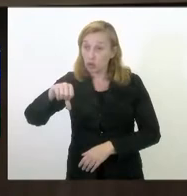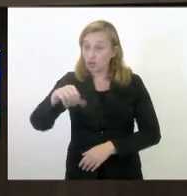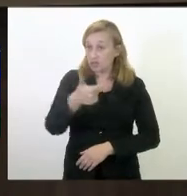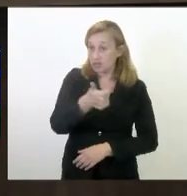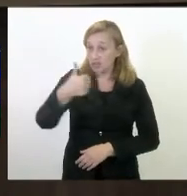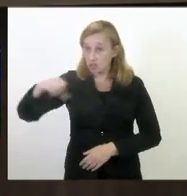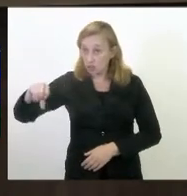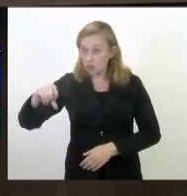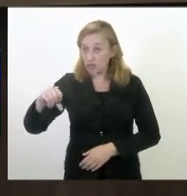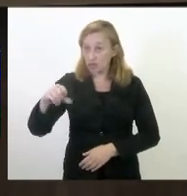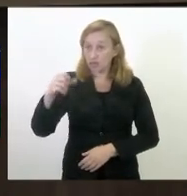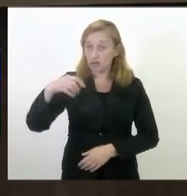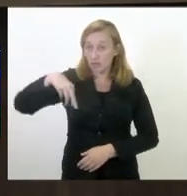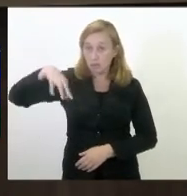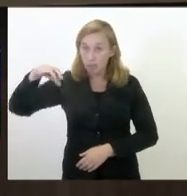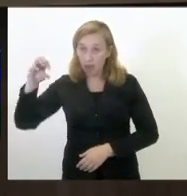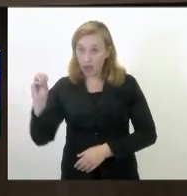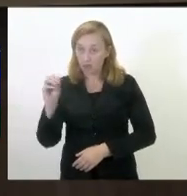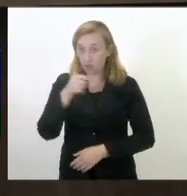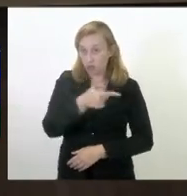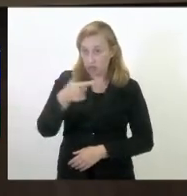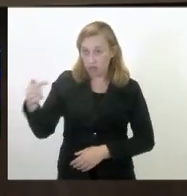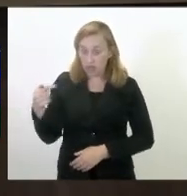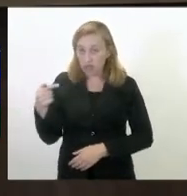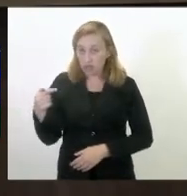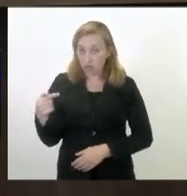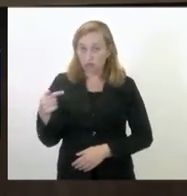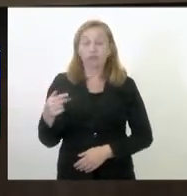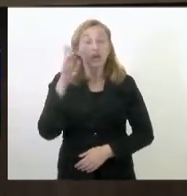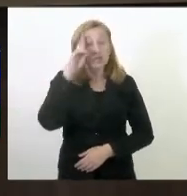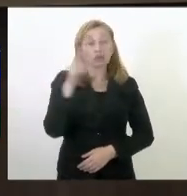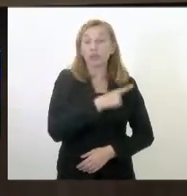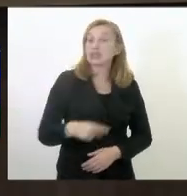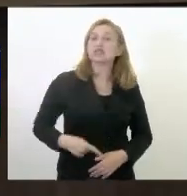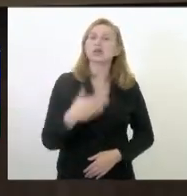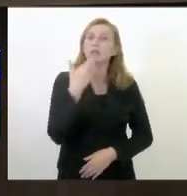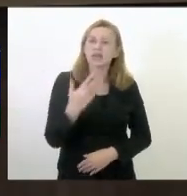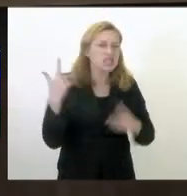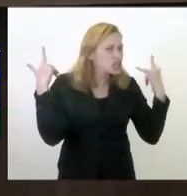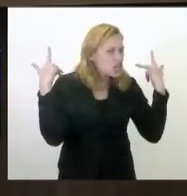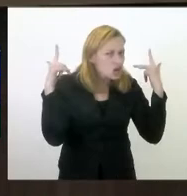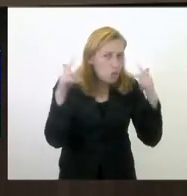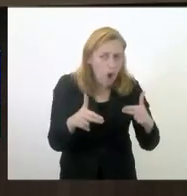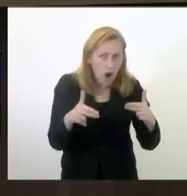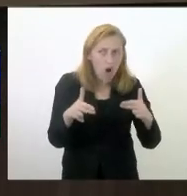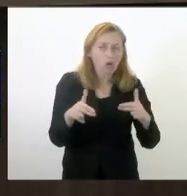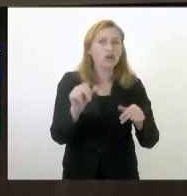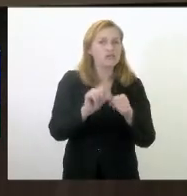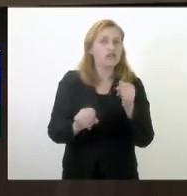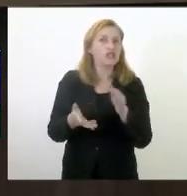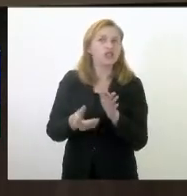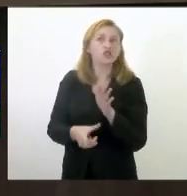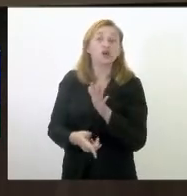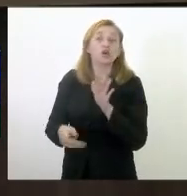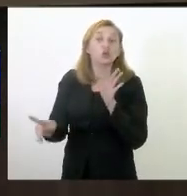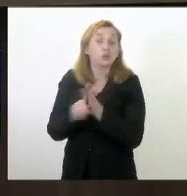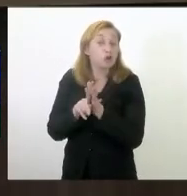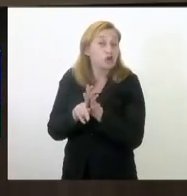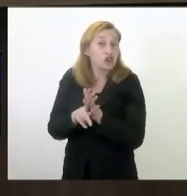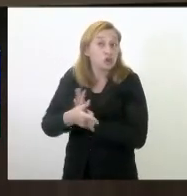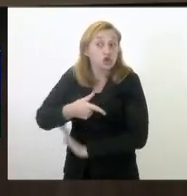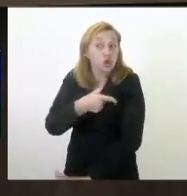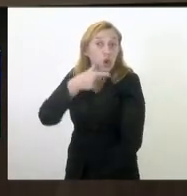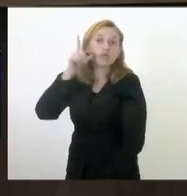19 de maio de 2017. Desta forma, senhor presidente, eu quero pedir, da mesma maneira que Vossa Excelência fez no projeto de